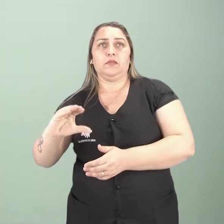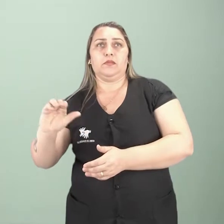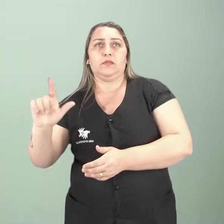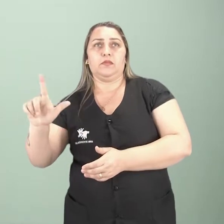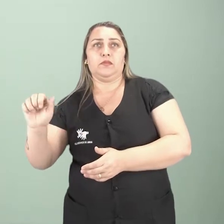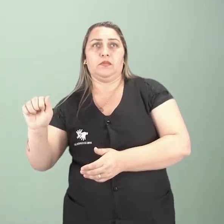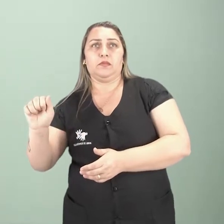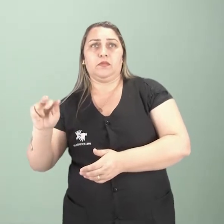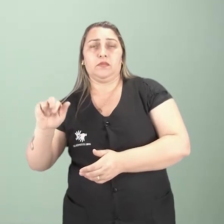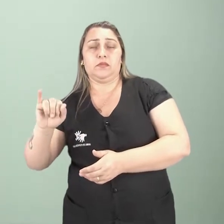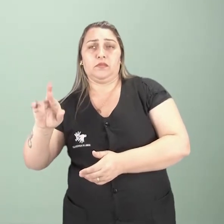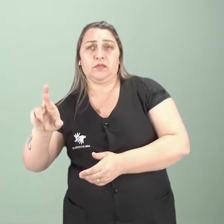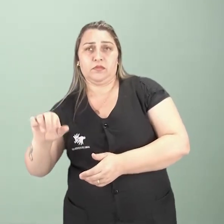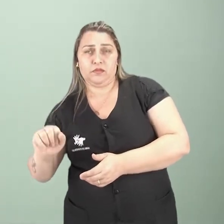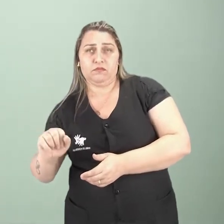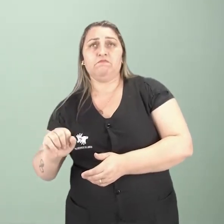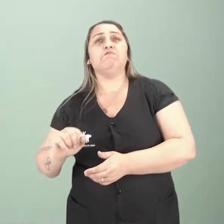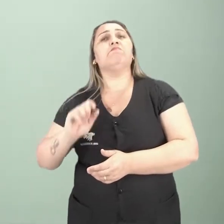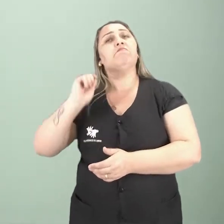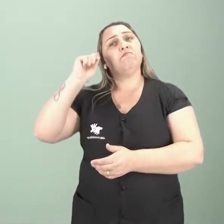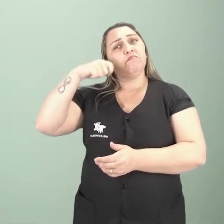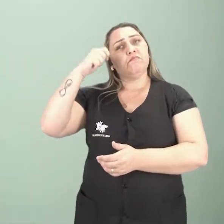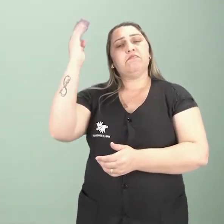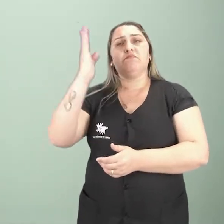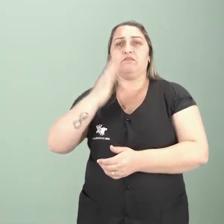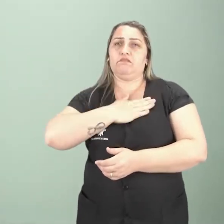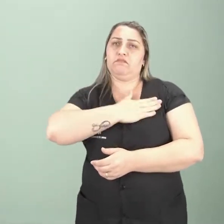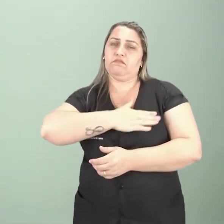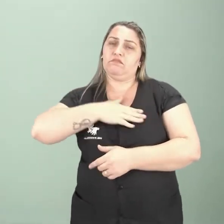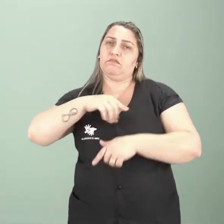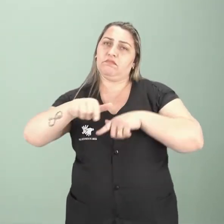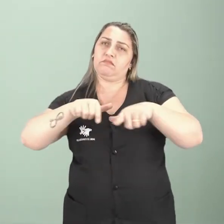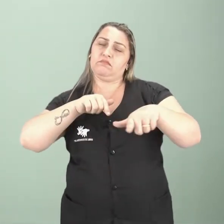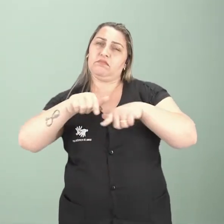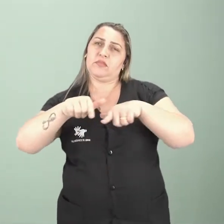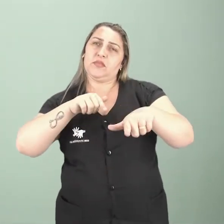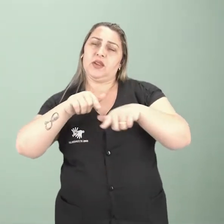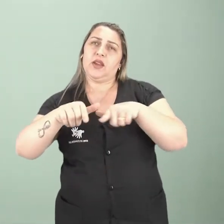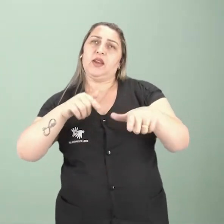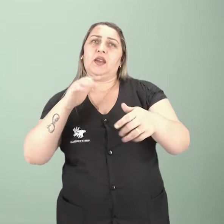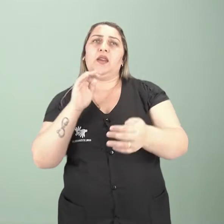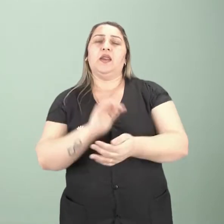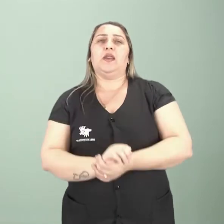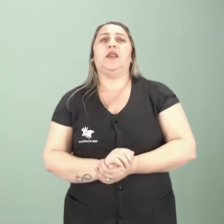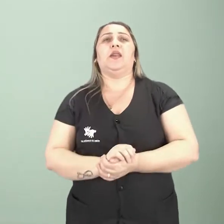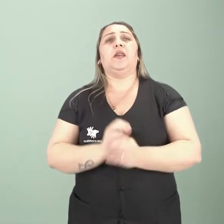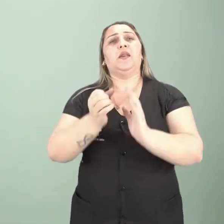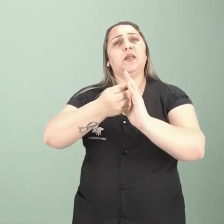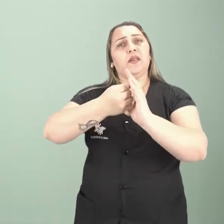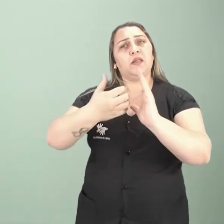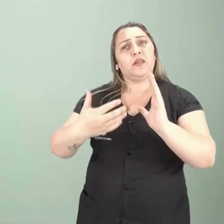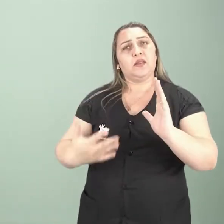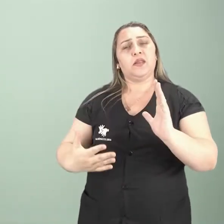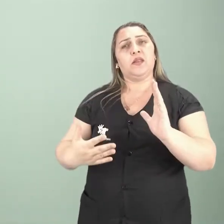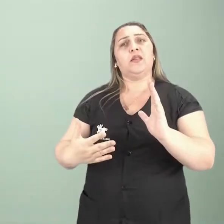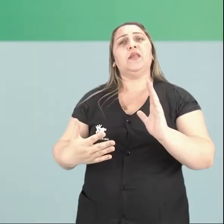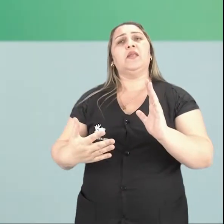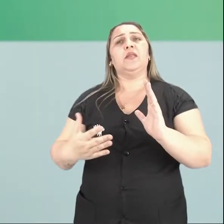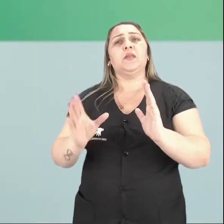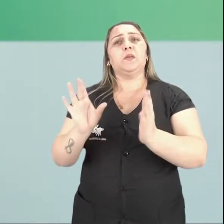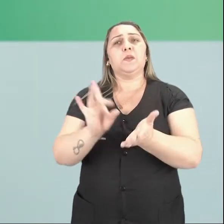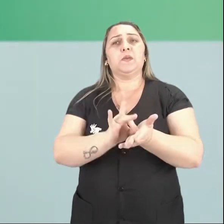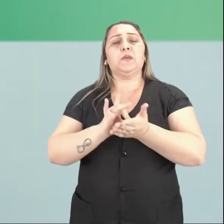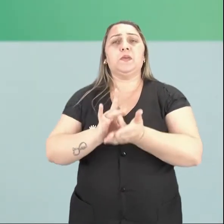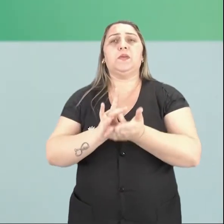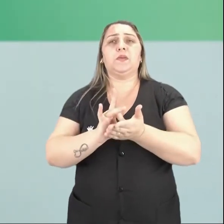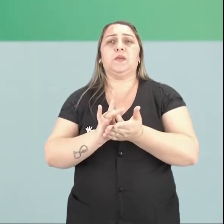Sancler Semin, grande artista brasileiro que gosta de trabalhar entre aí, né, as características da obra abstrata e